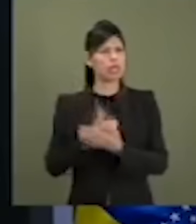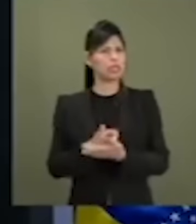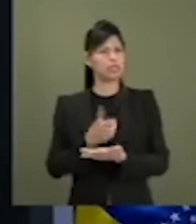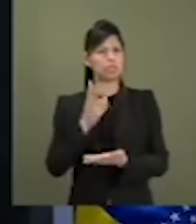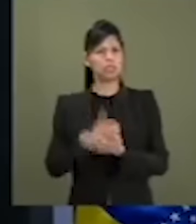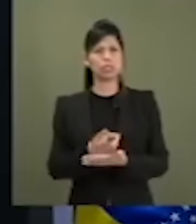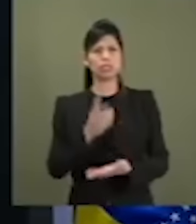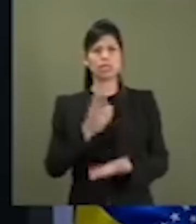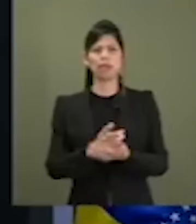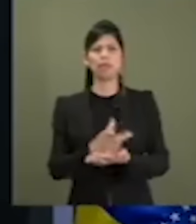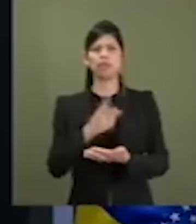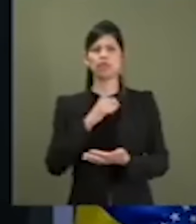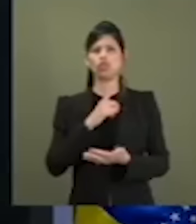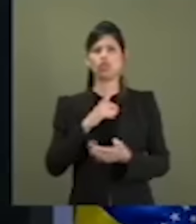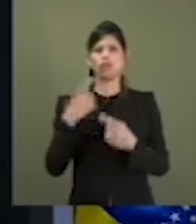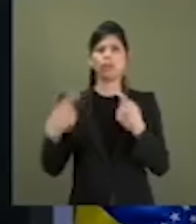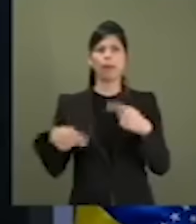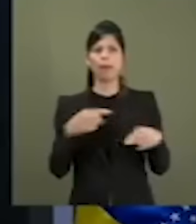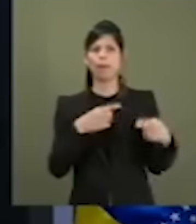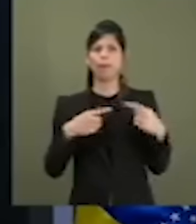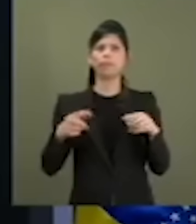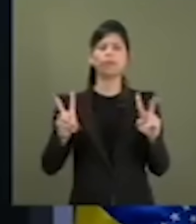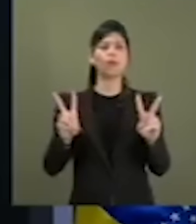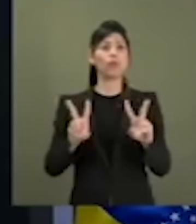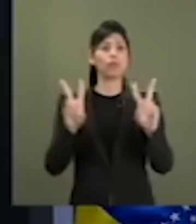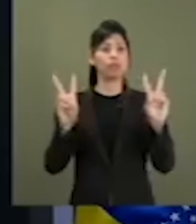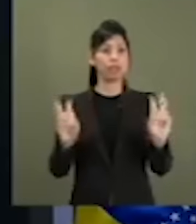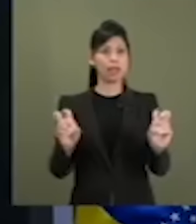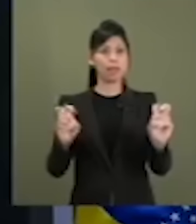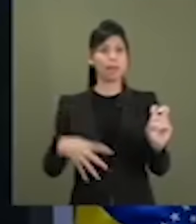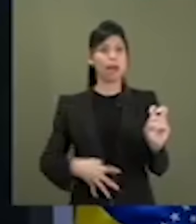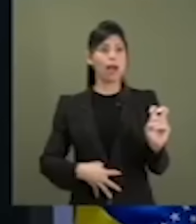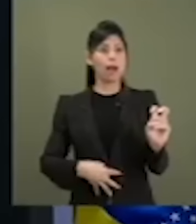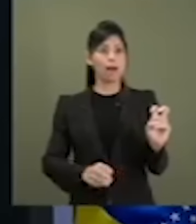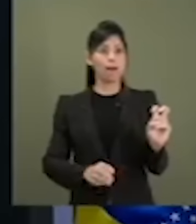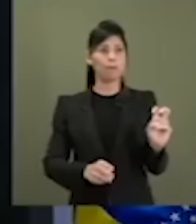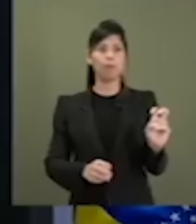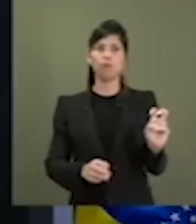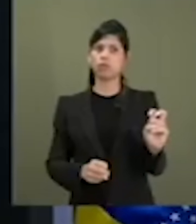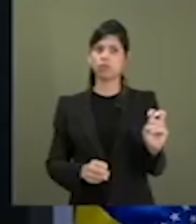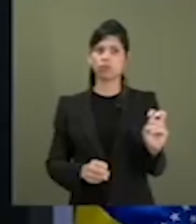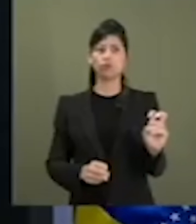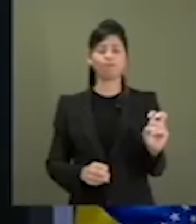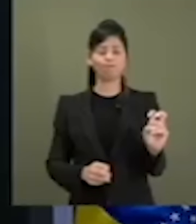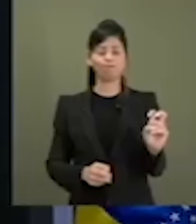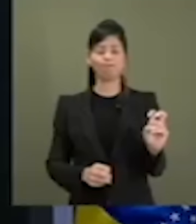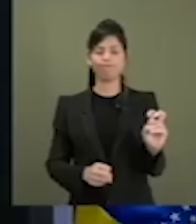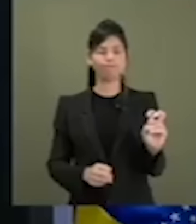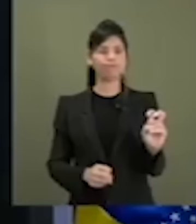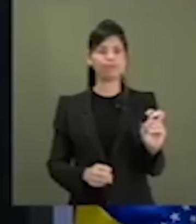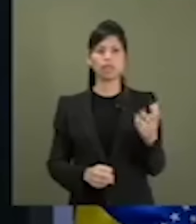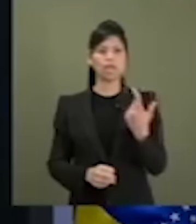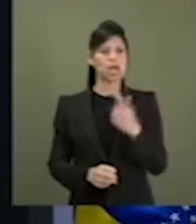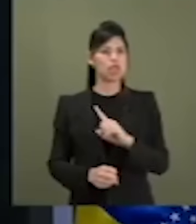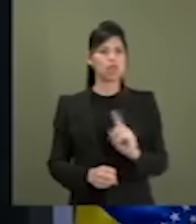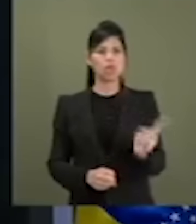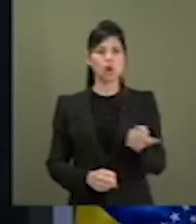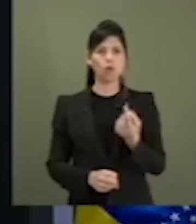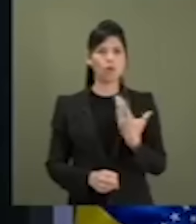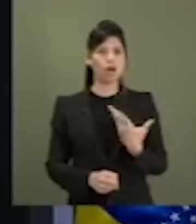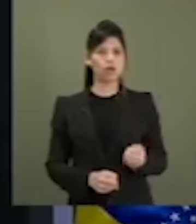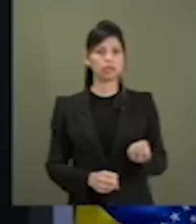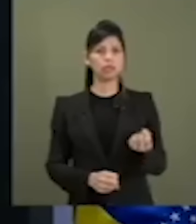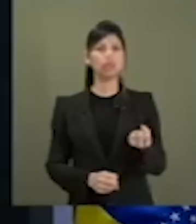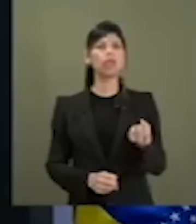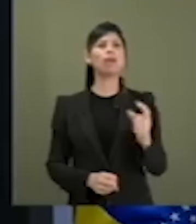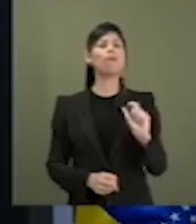que discutiu o assunto, o tema do aborto, foi conservador, no sentido de zelar pela